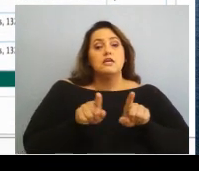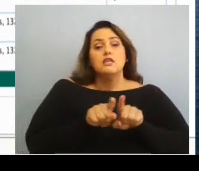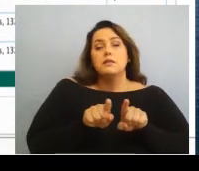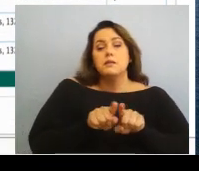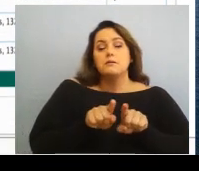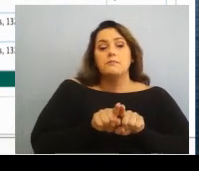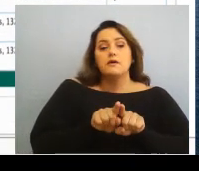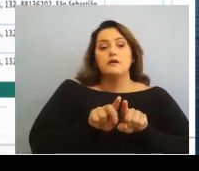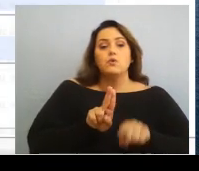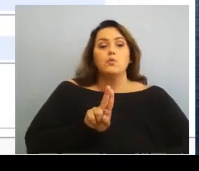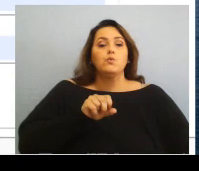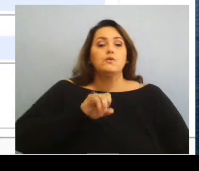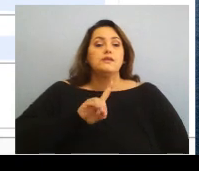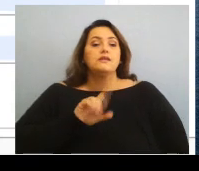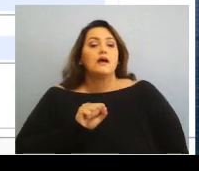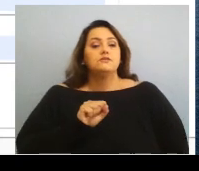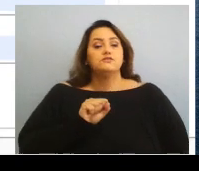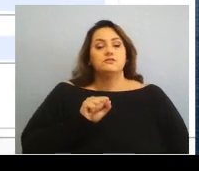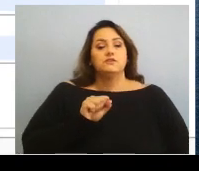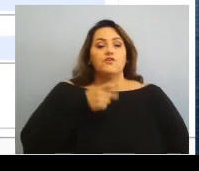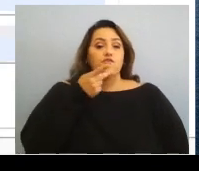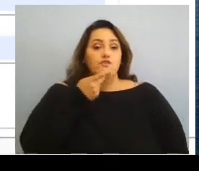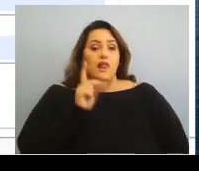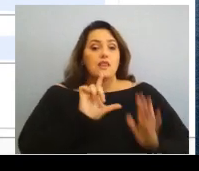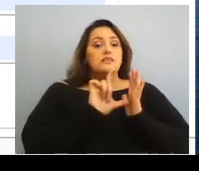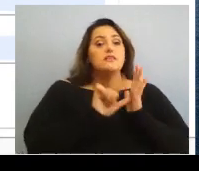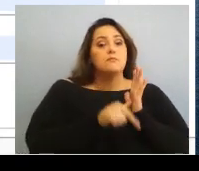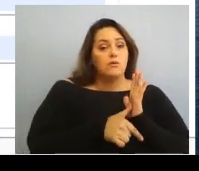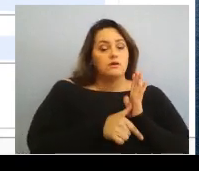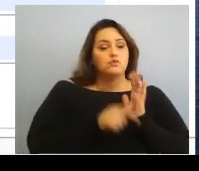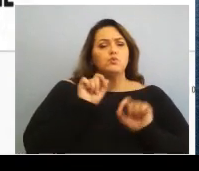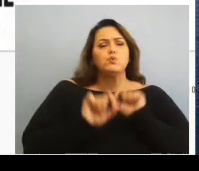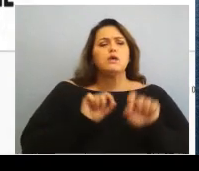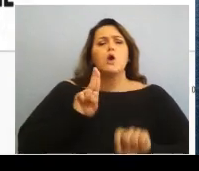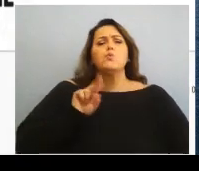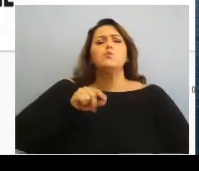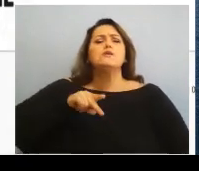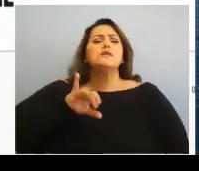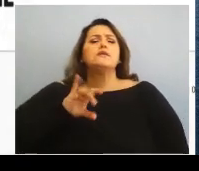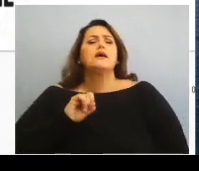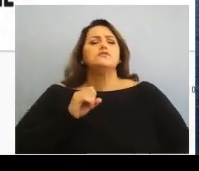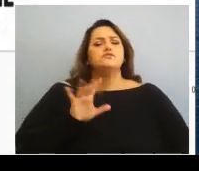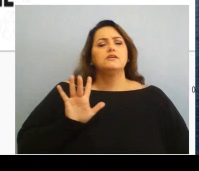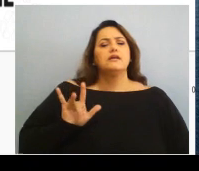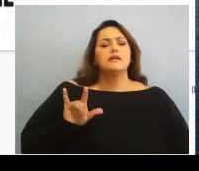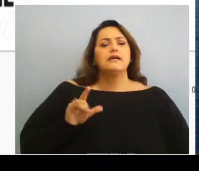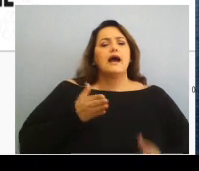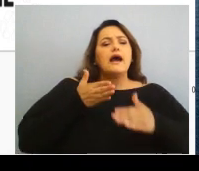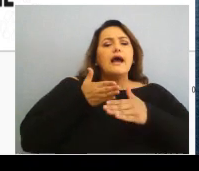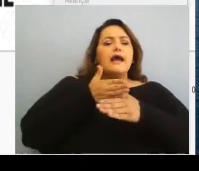você está selecionando. Nós já vamos falar isso mais adiante, o que é a unidade. E você clica em entrar.